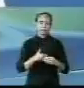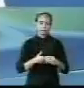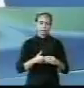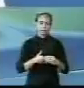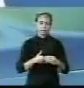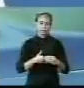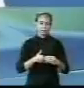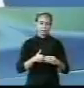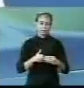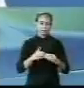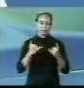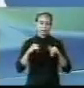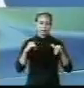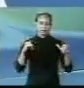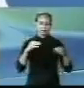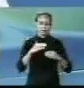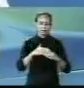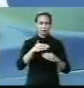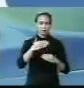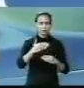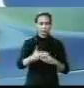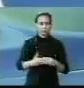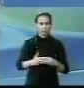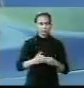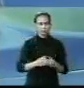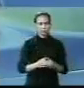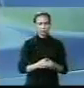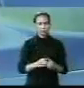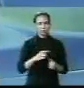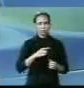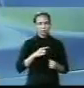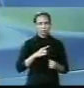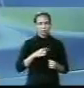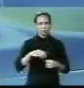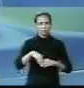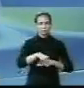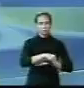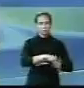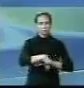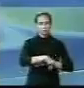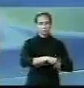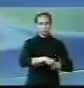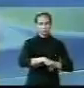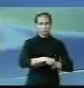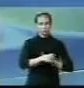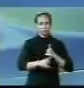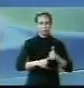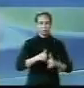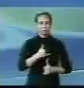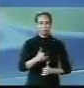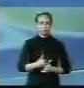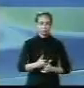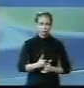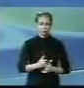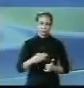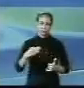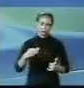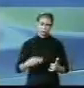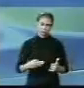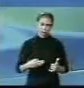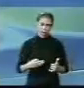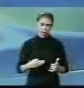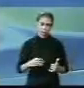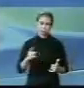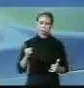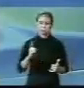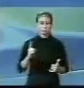o rede externo lá. Então, existem os endereços válidos para a internet e os endereços inválidos. Na